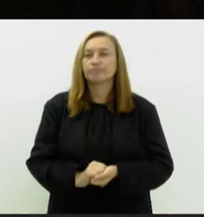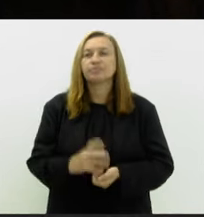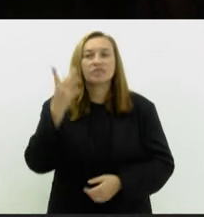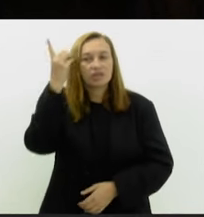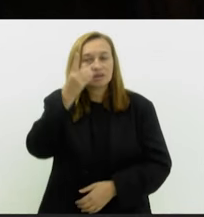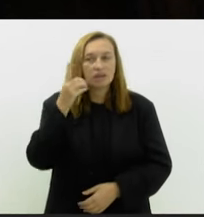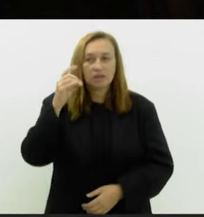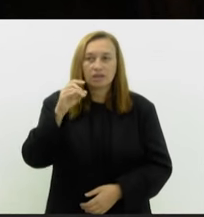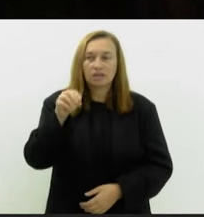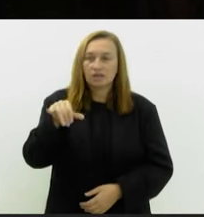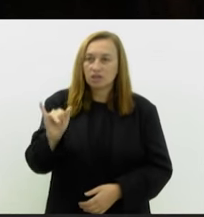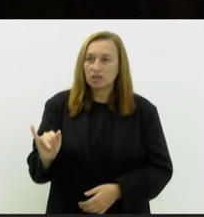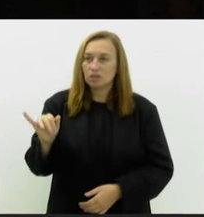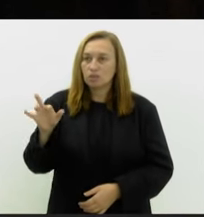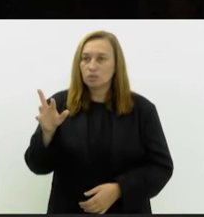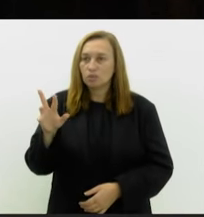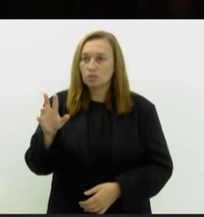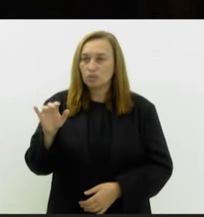deputado Yuri,